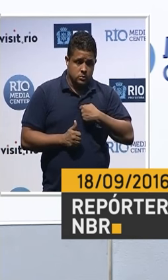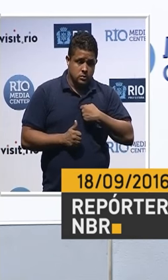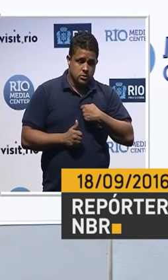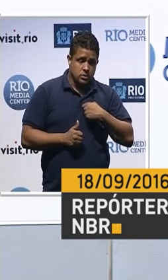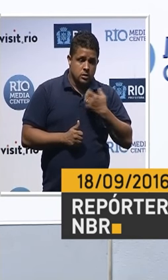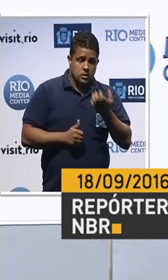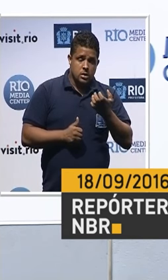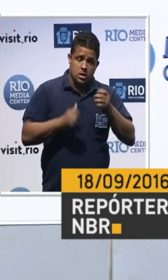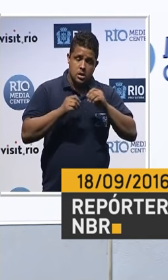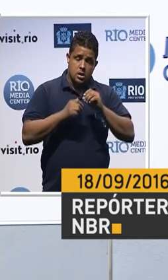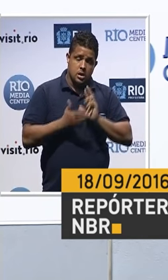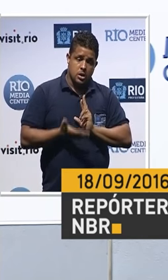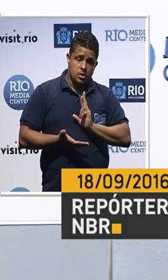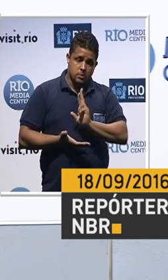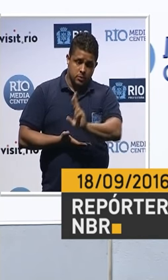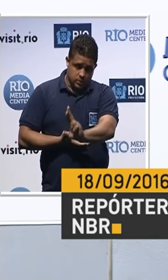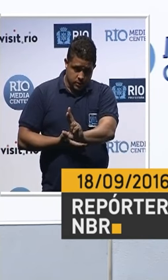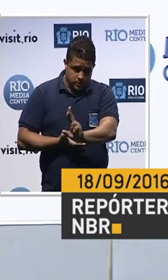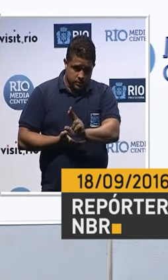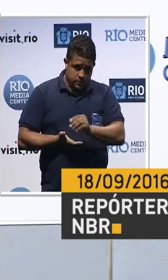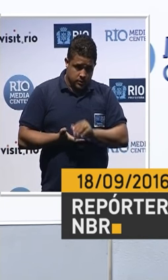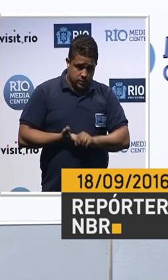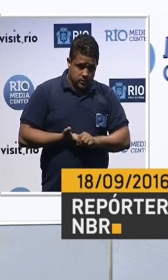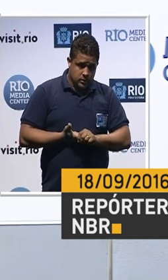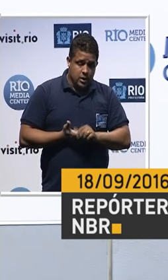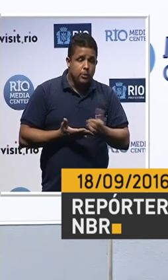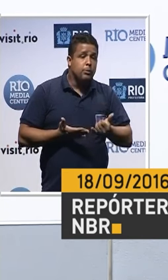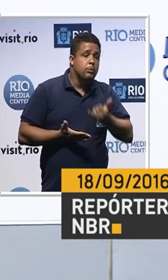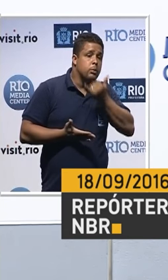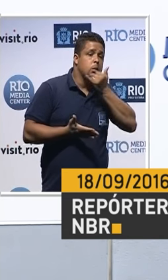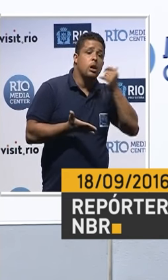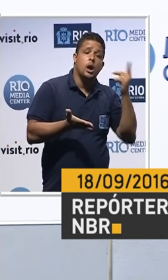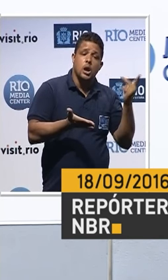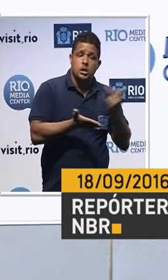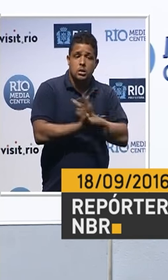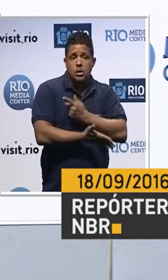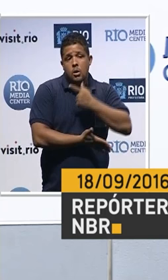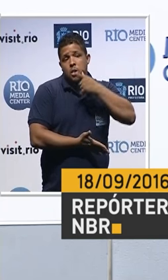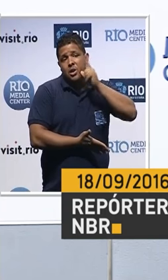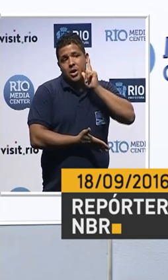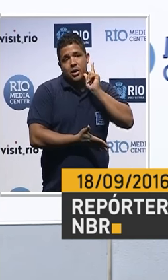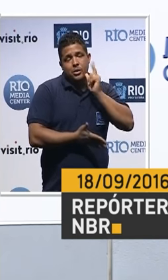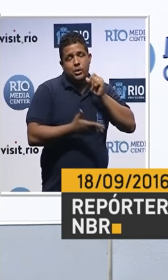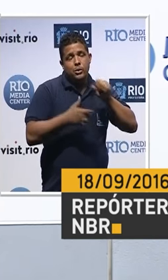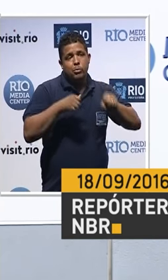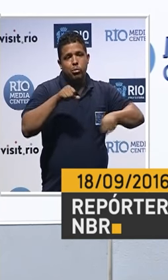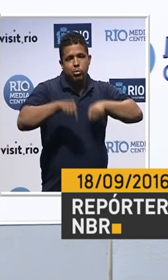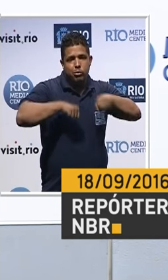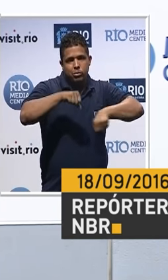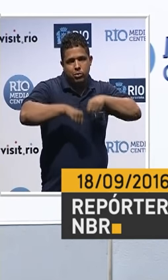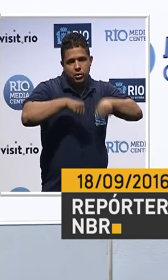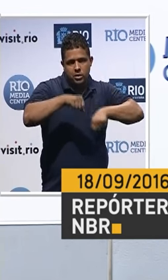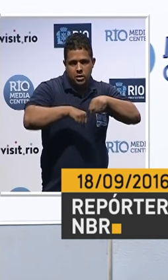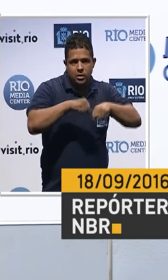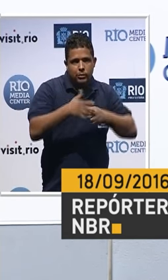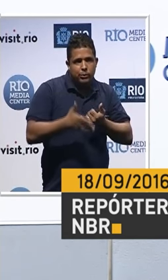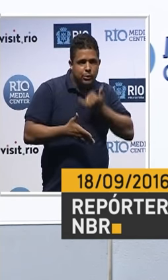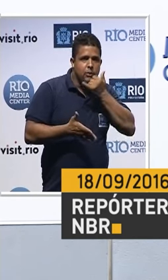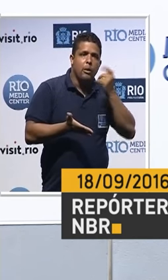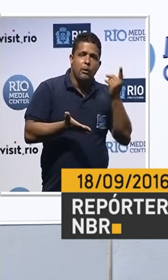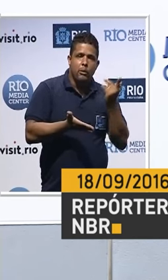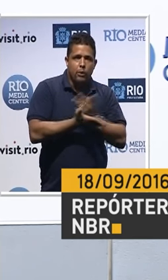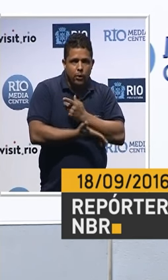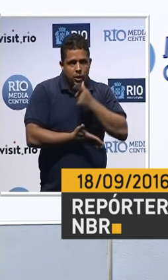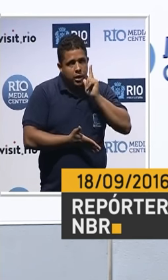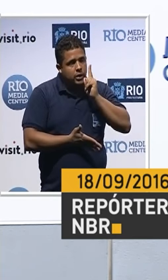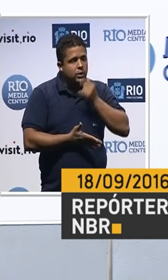gostaria de responder acerca da fatalidade ocorrida ontem com o ciclista iraniano. Dizer que